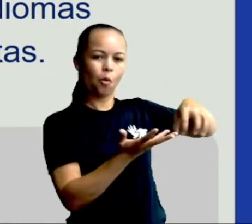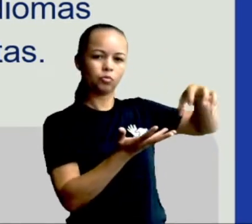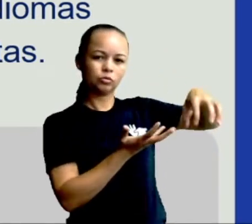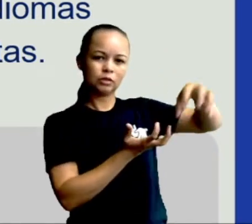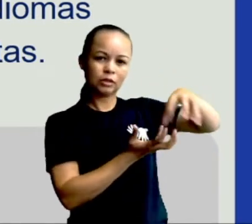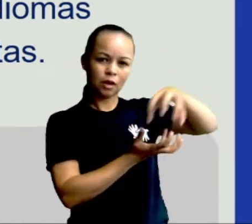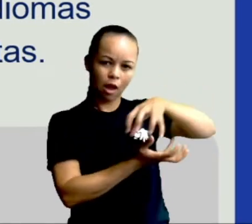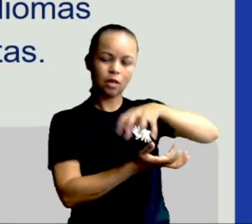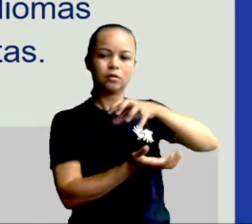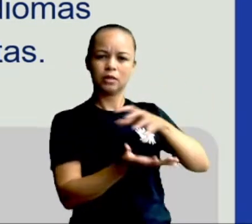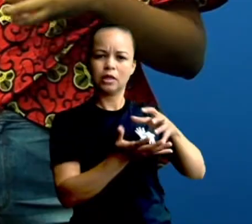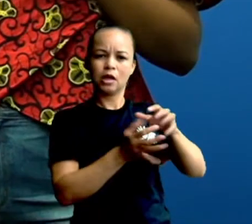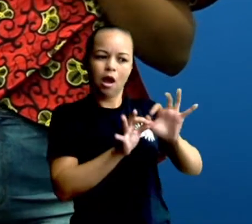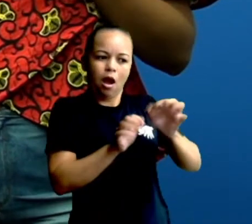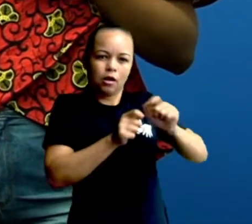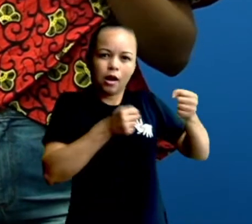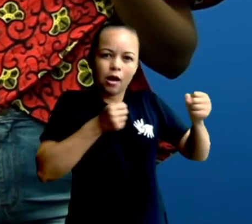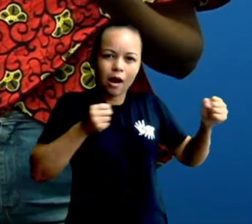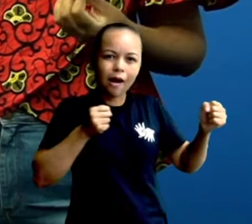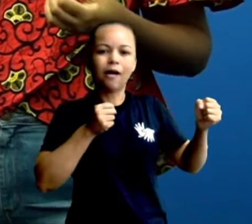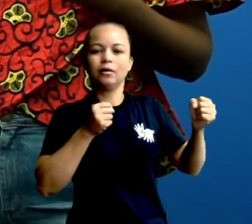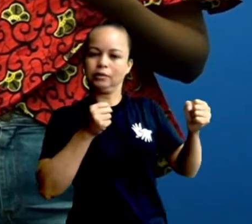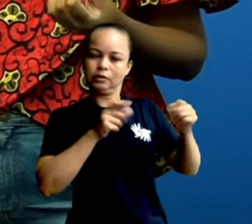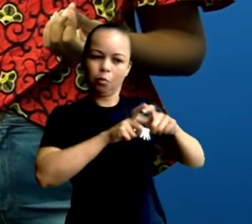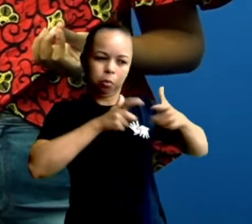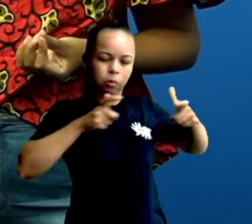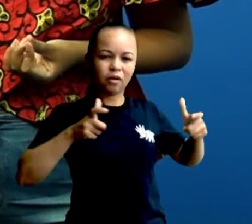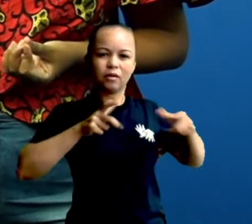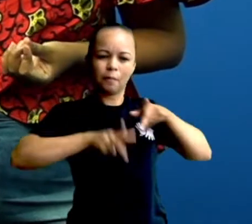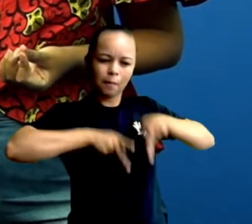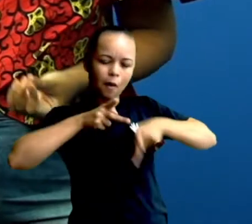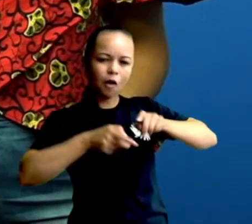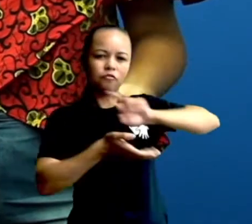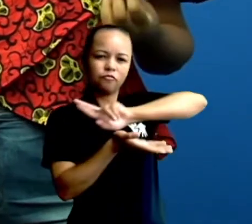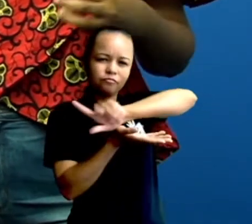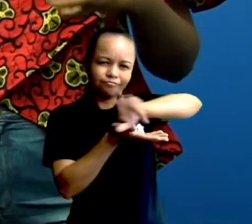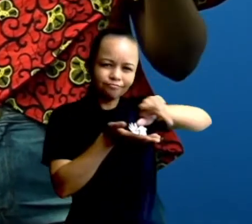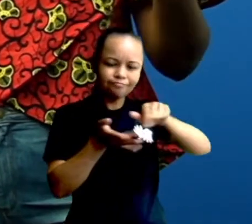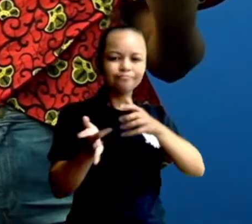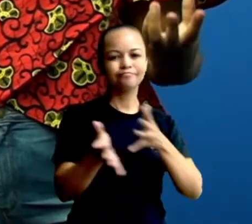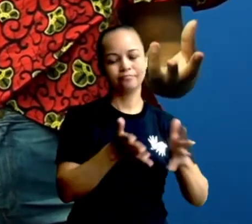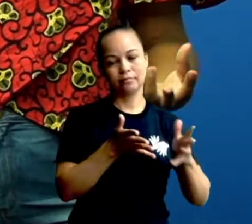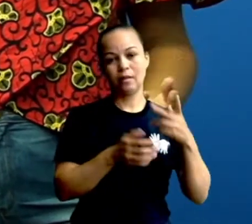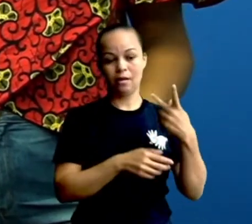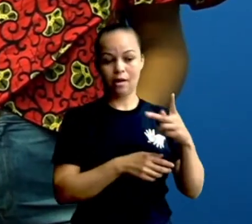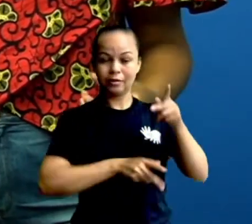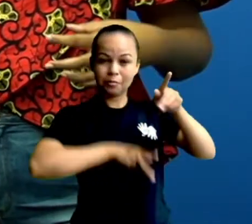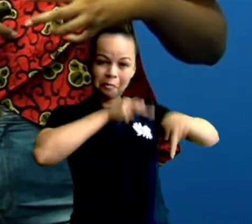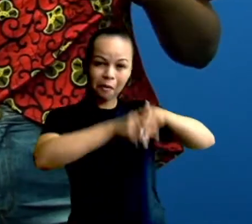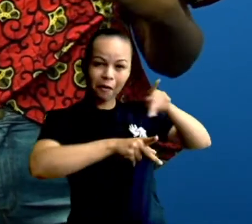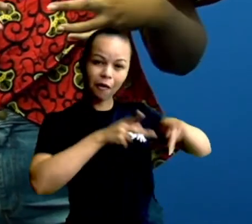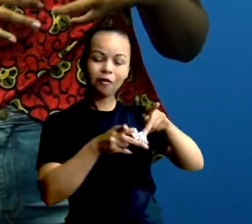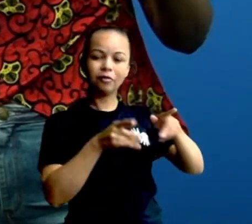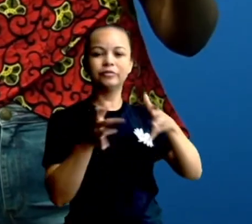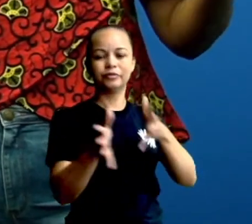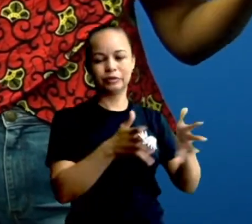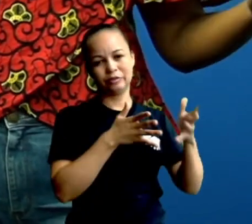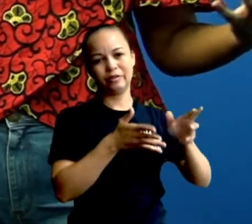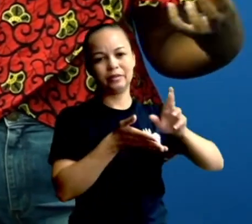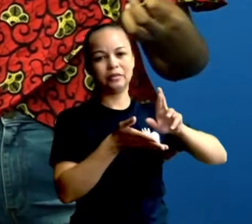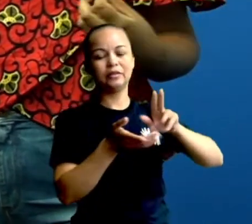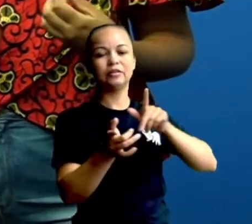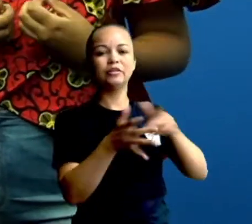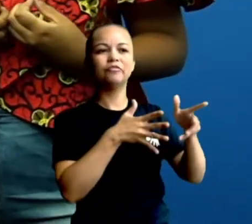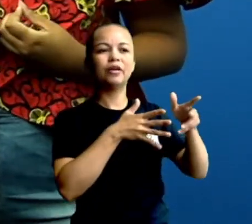né, grande, extenso, com vários povos e várias etnias. Então, esses povos africanos, eles vêm de